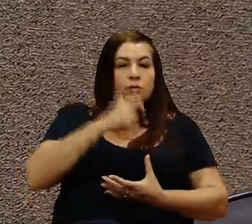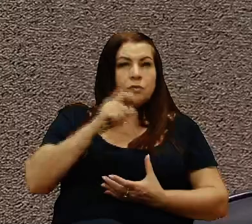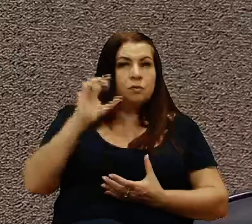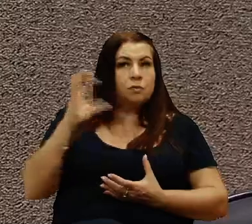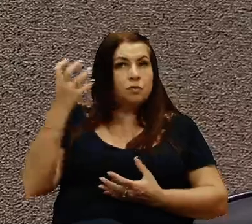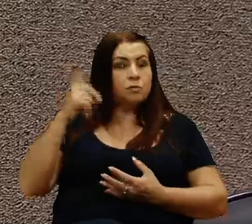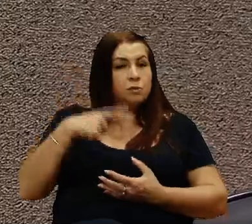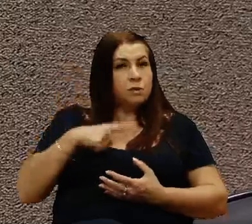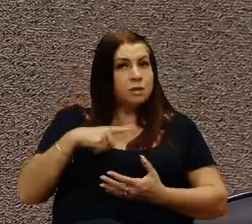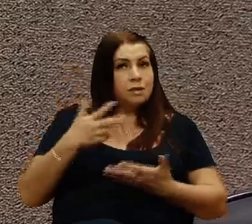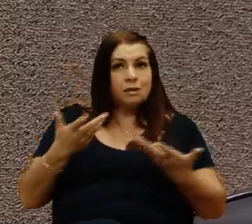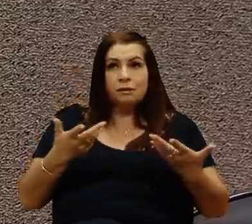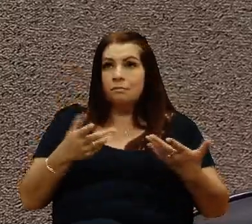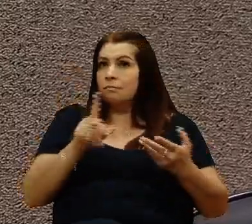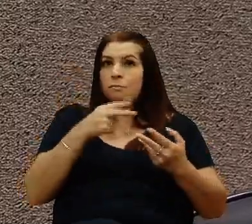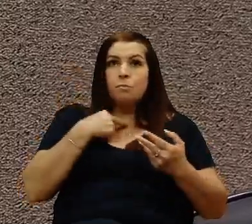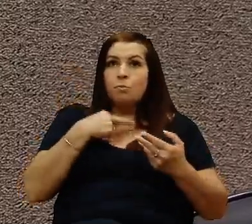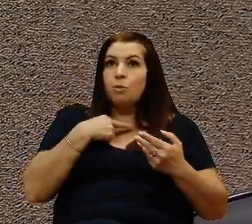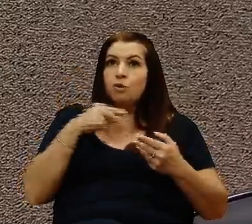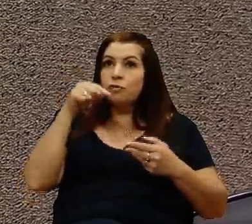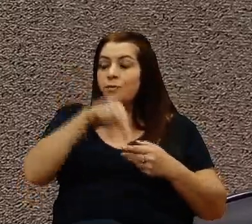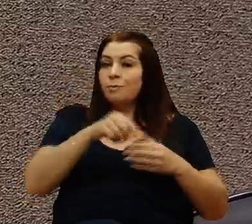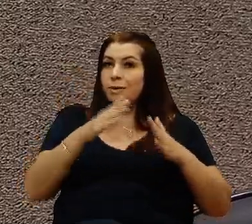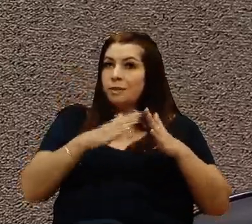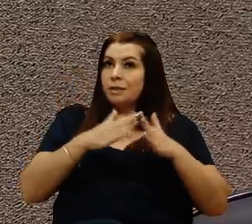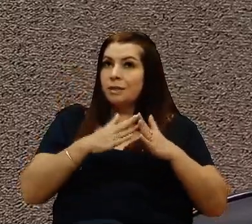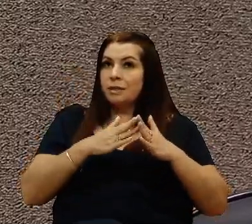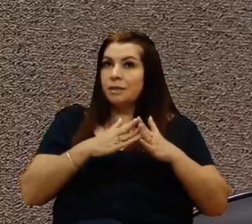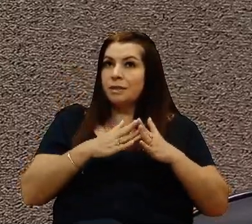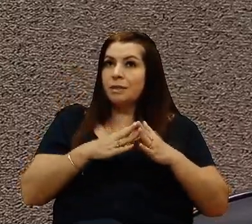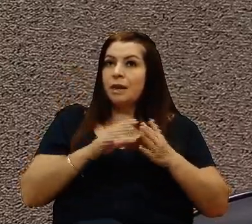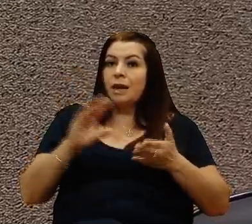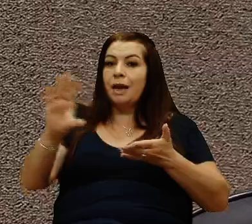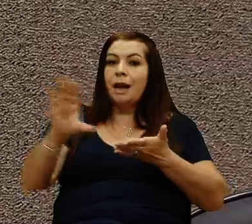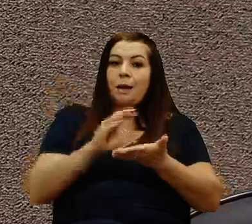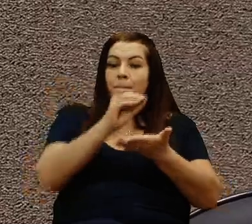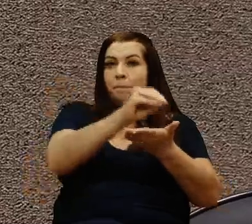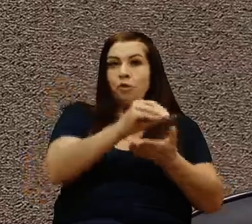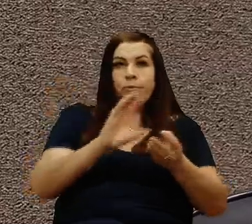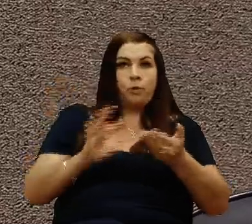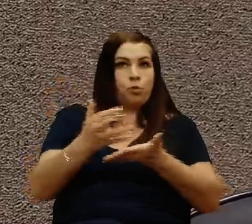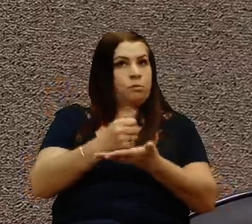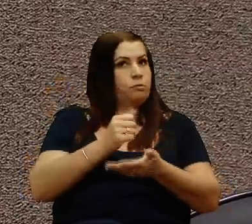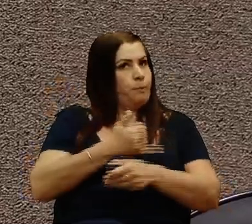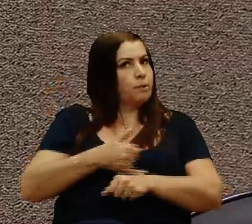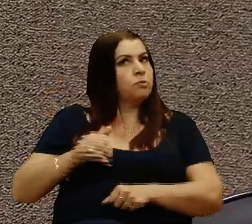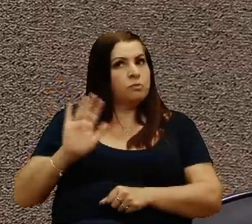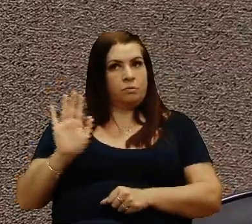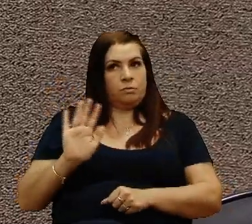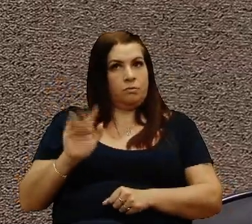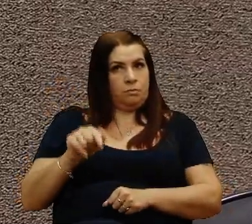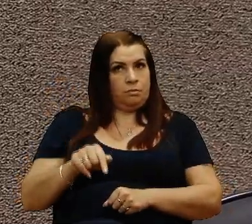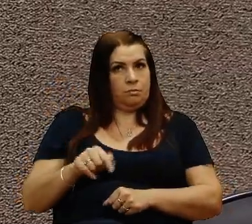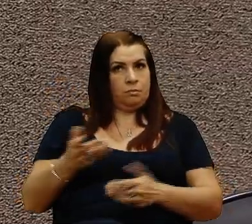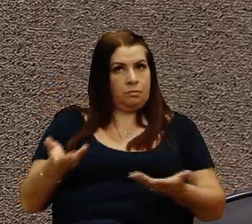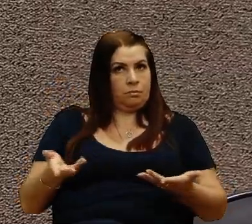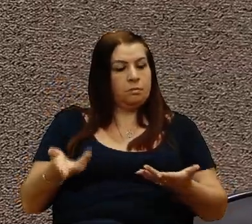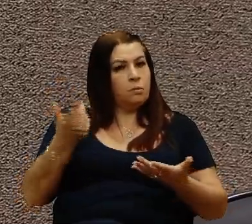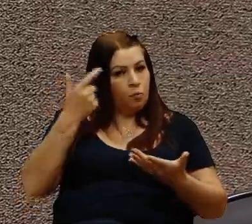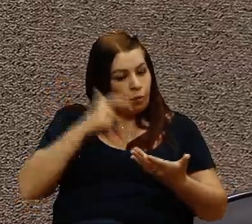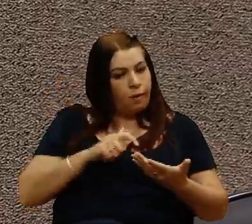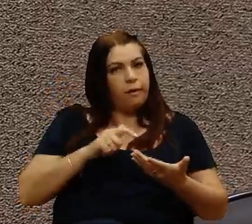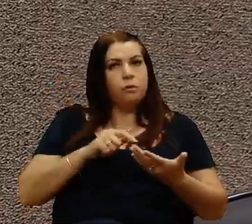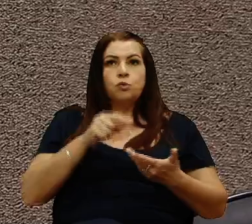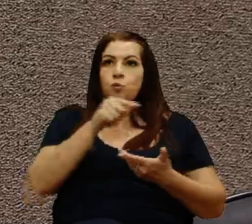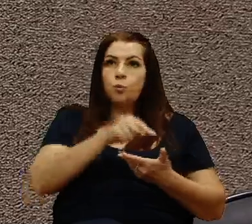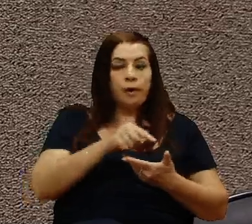coisa que não pode vir para essa casa é a porta para a Codeca, porque isso já passou. Eu acho que ou ela